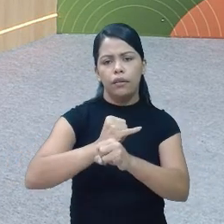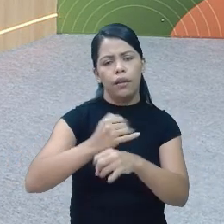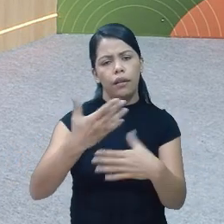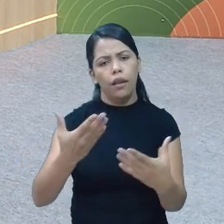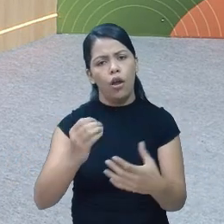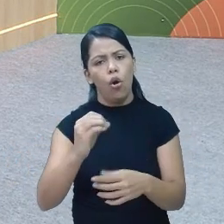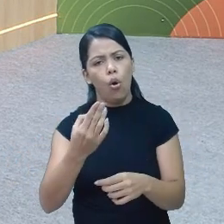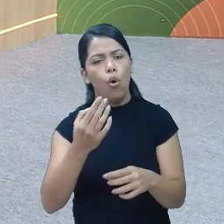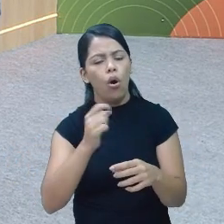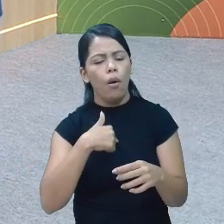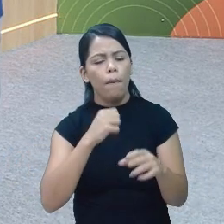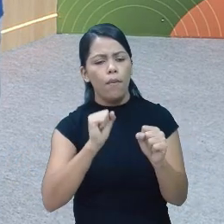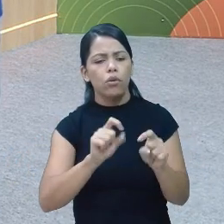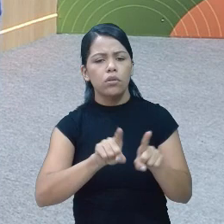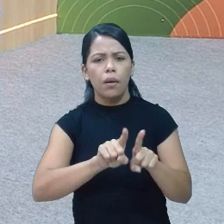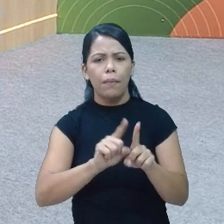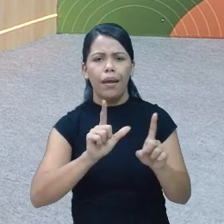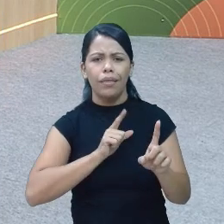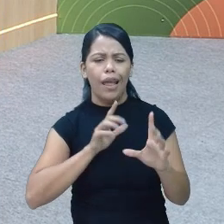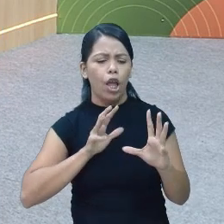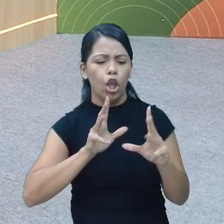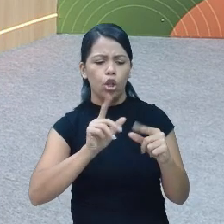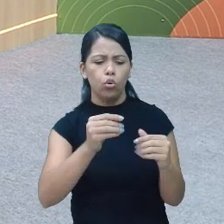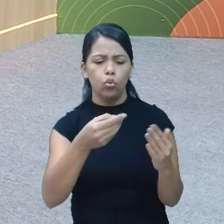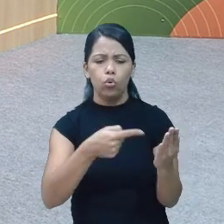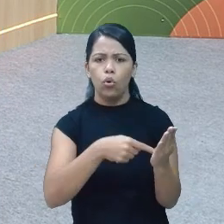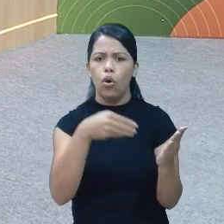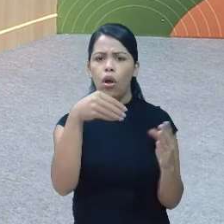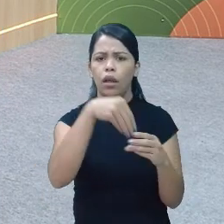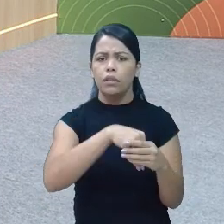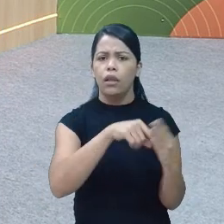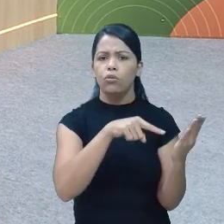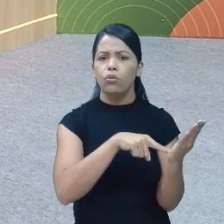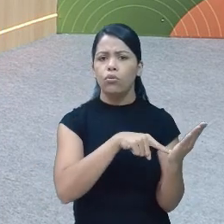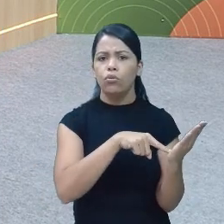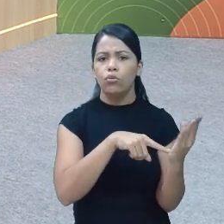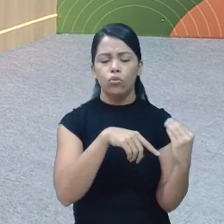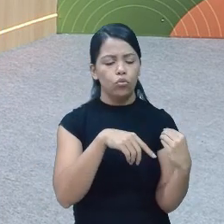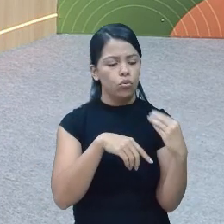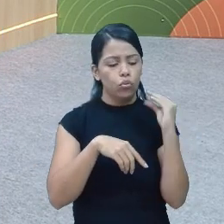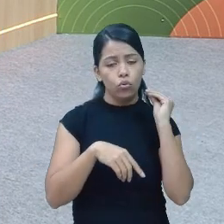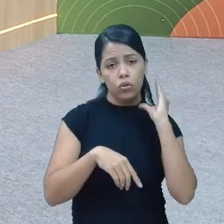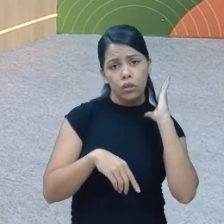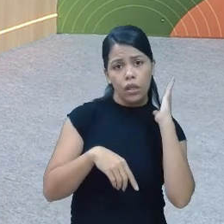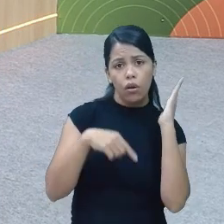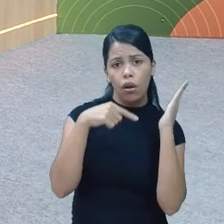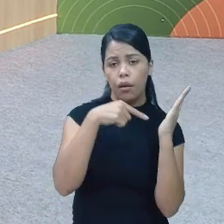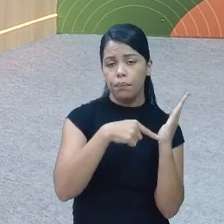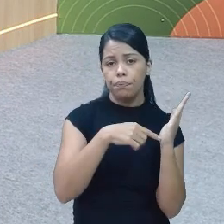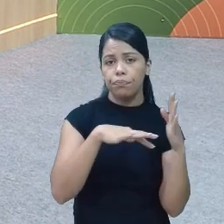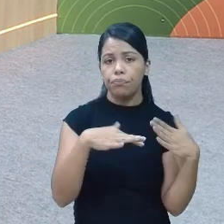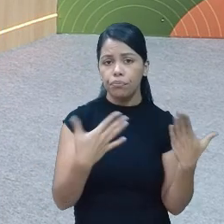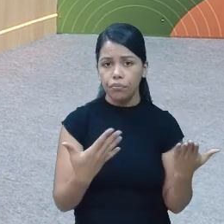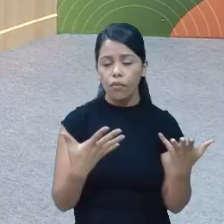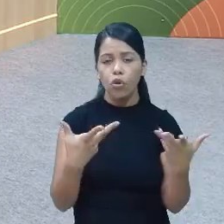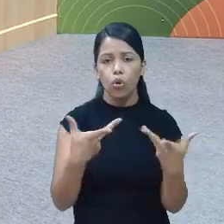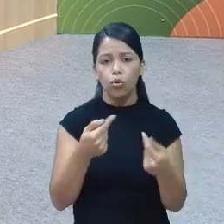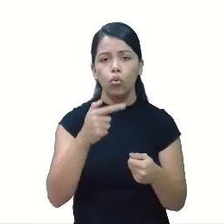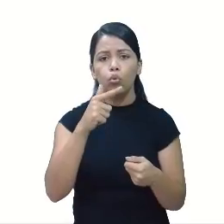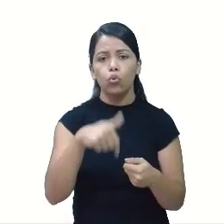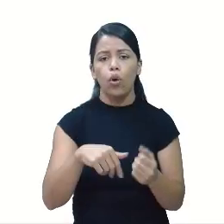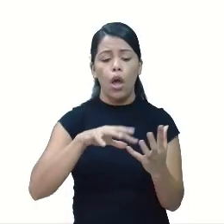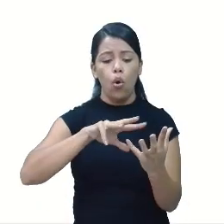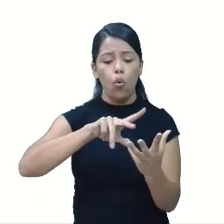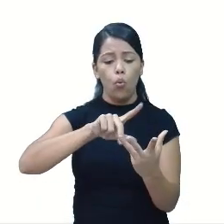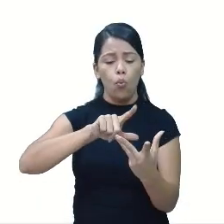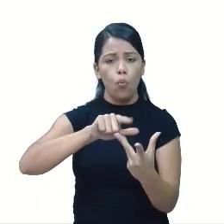isso pelo meu celular, tá certo? Então toda essa conexão de coisas, elas passam a ser um mundo na palma da